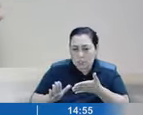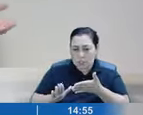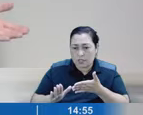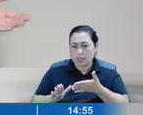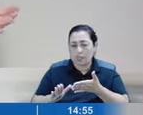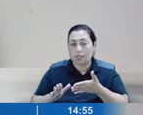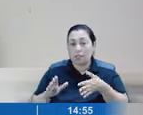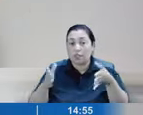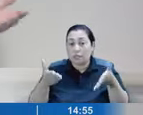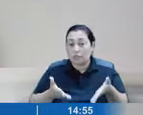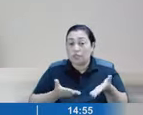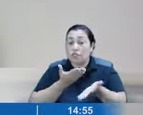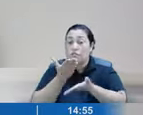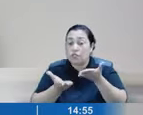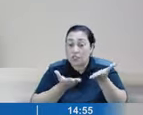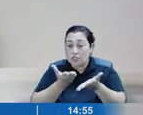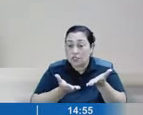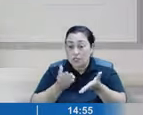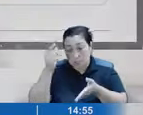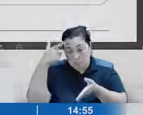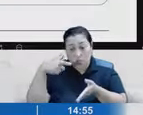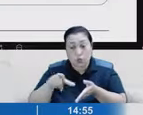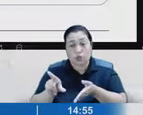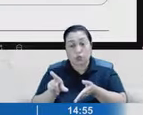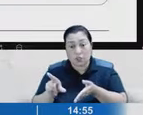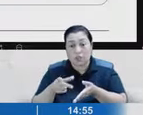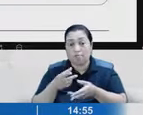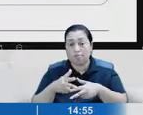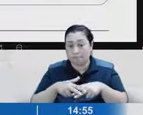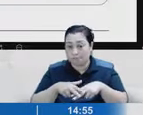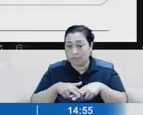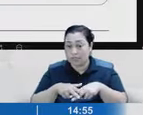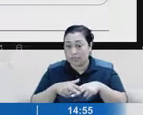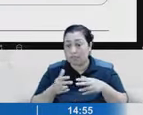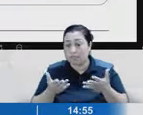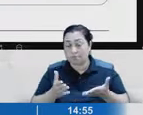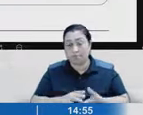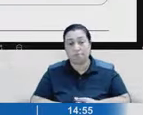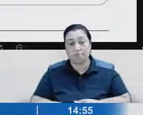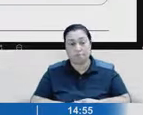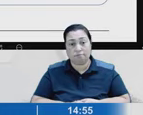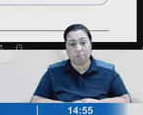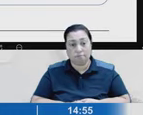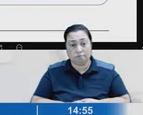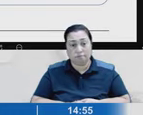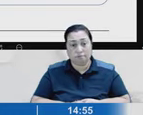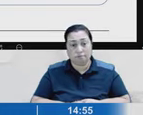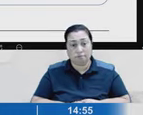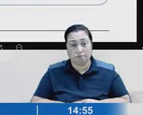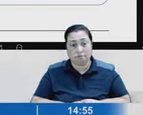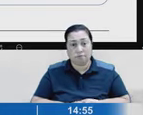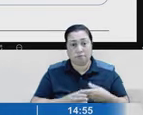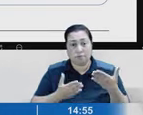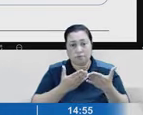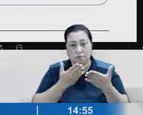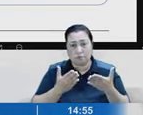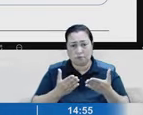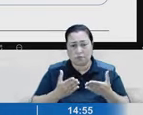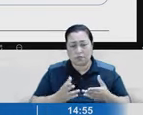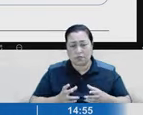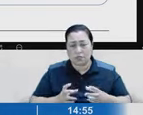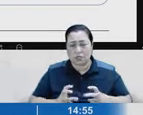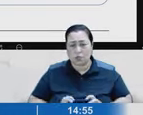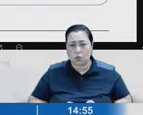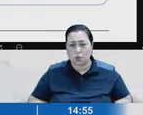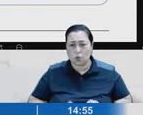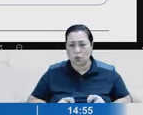Né? E aí já trata, e aí já conseguiu tratar esse paciente. E o câncer coloretal hereditário,